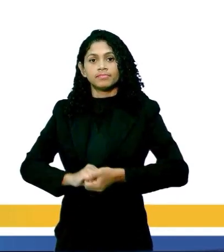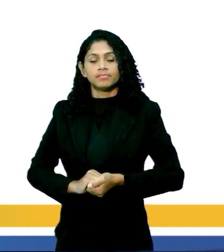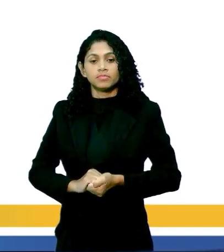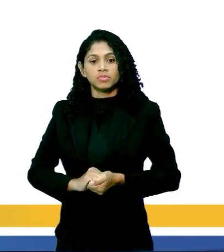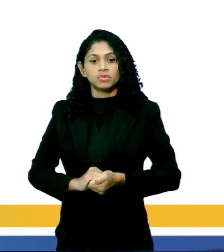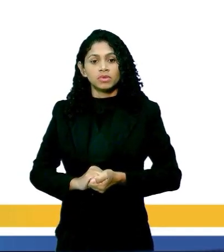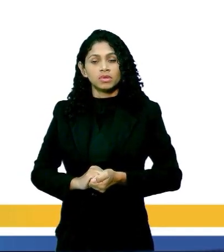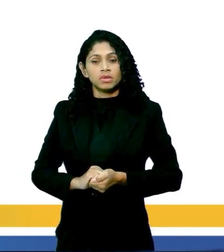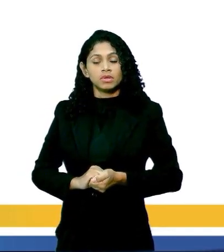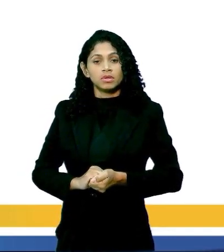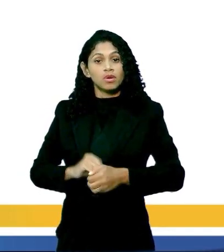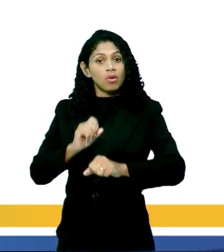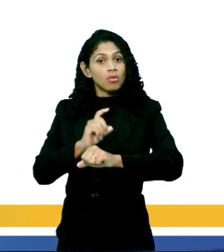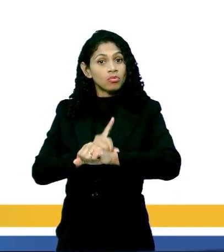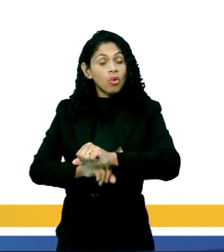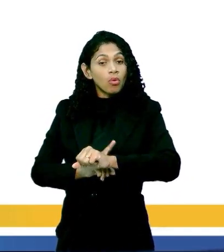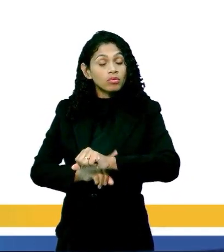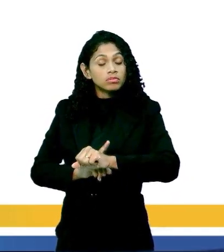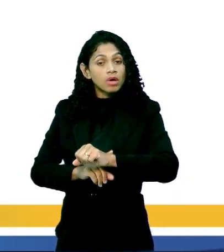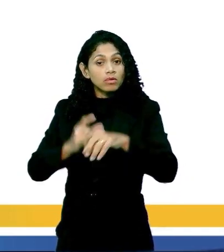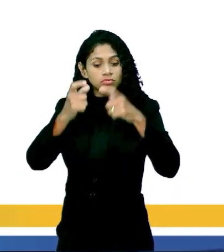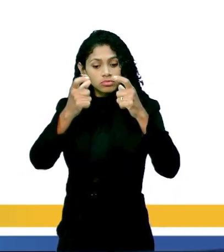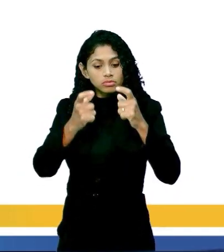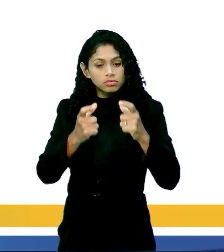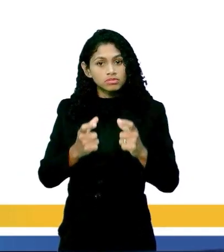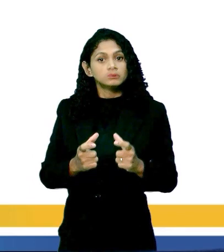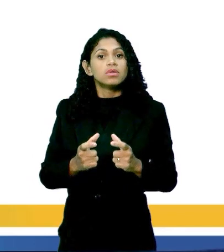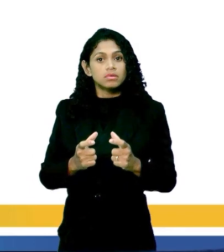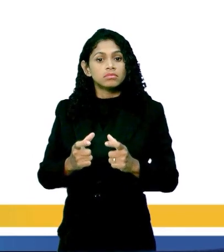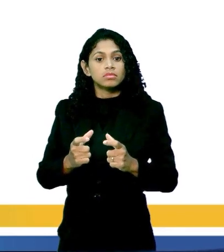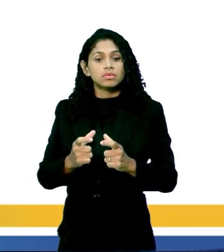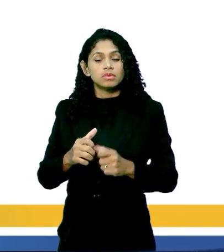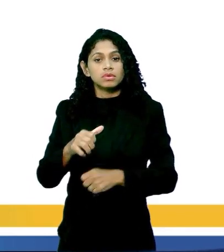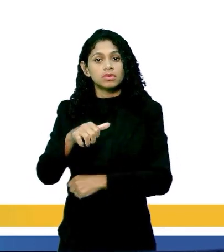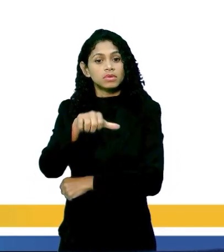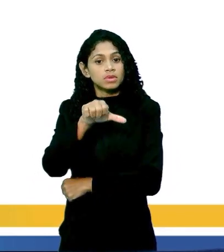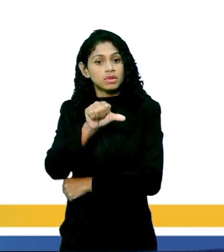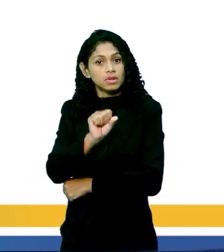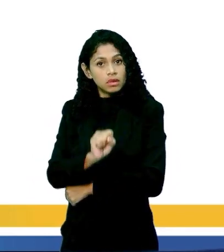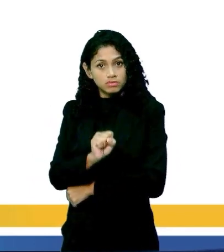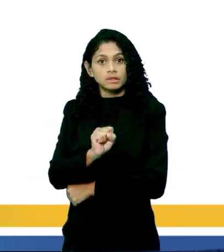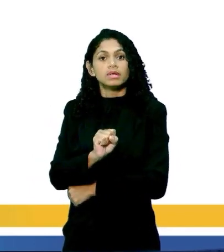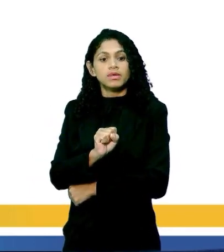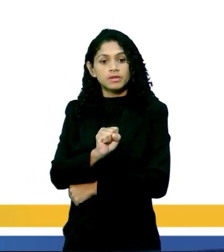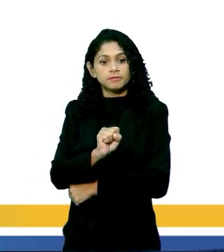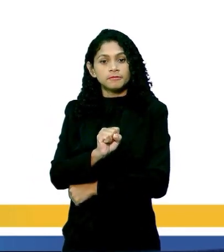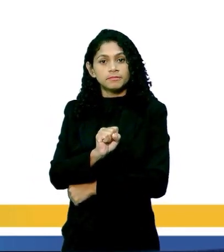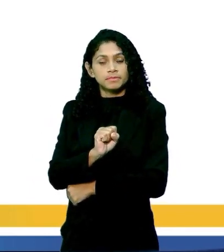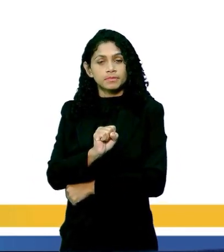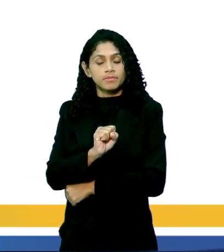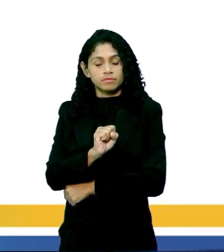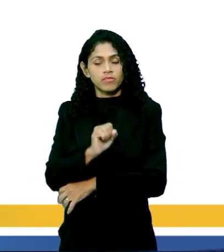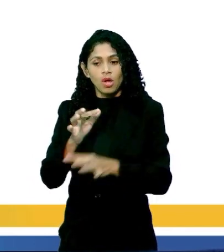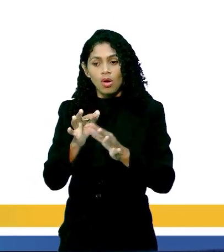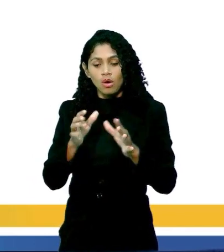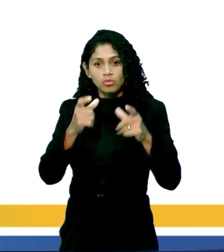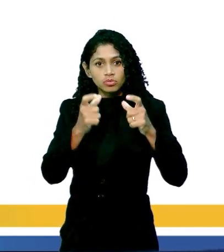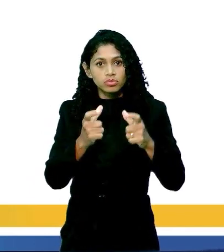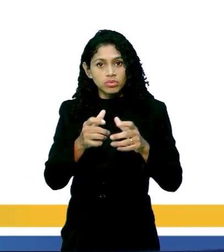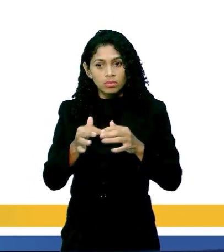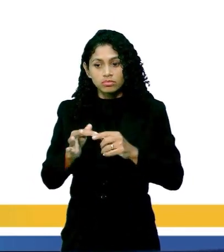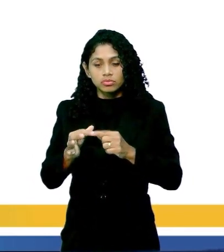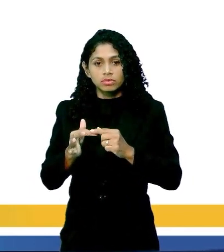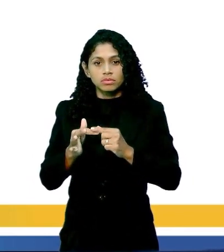variado é a equação horária da posição. A equação horária da posição ela é dada como sendo espaço final, que vai ser igual ao